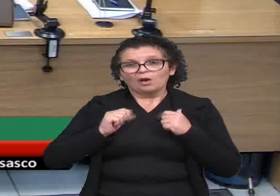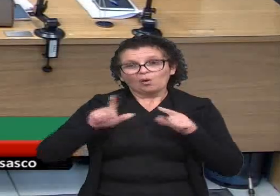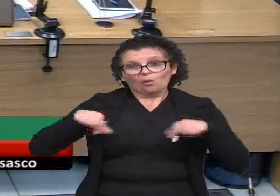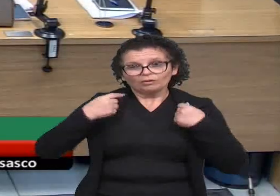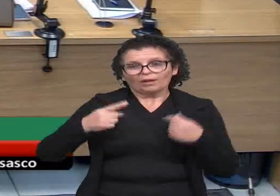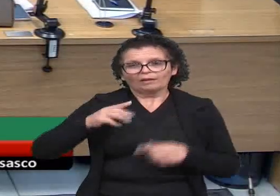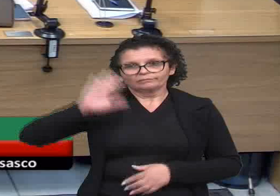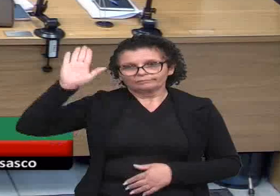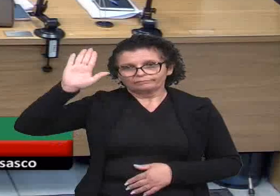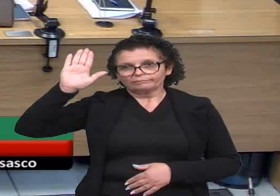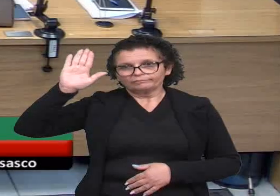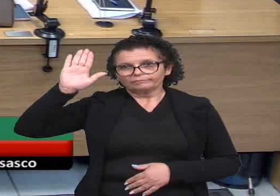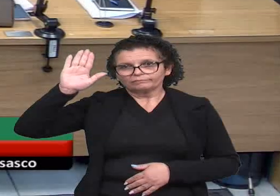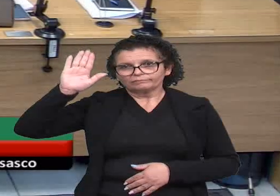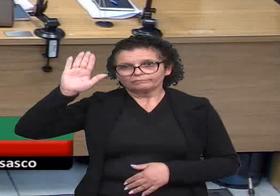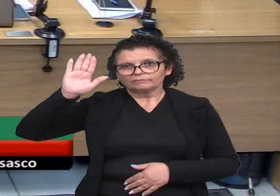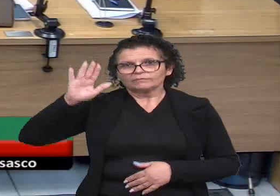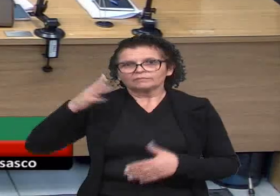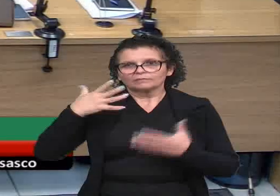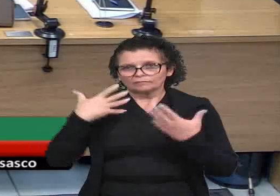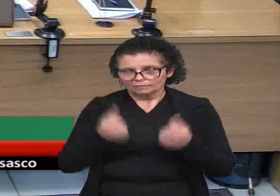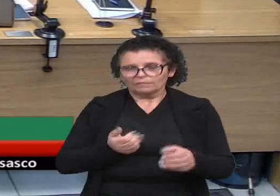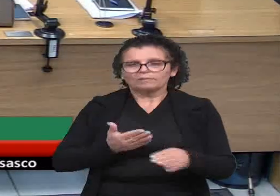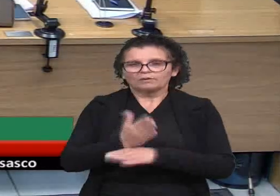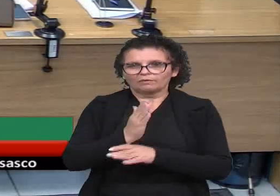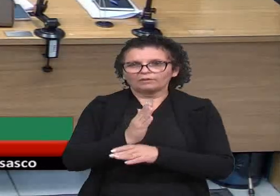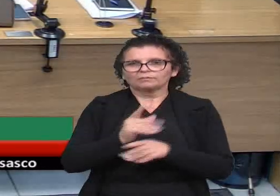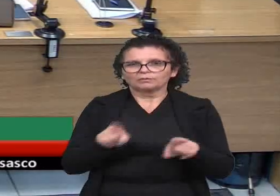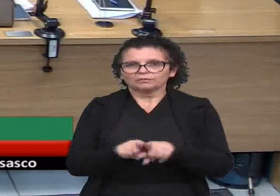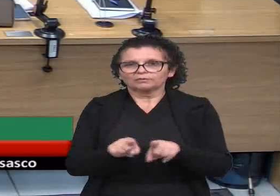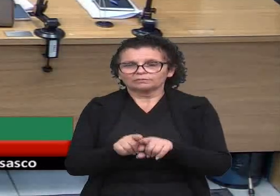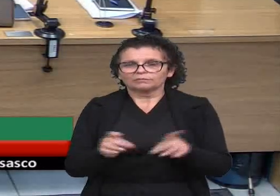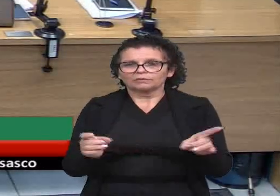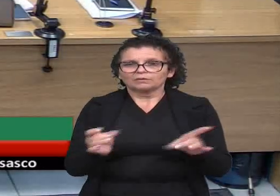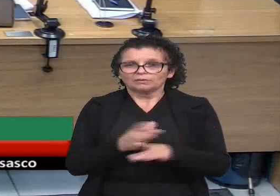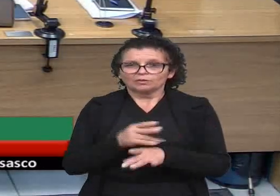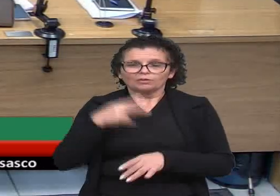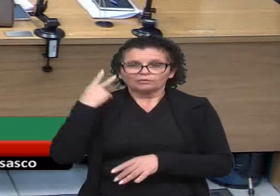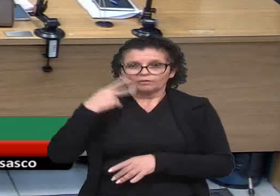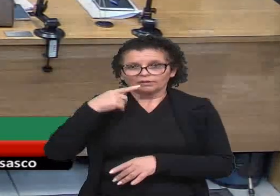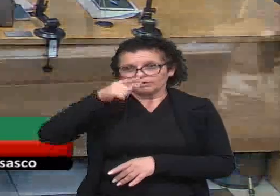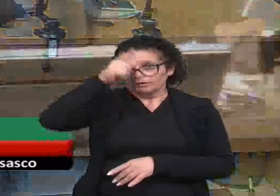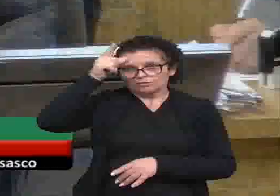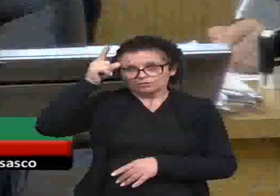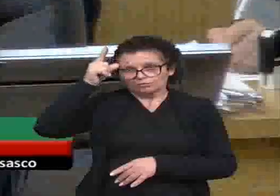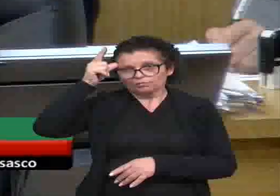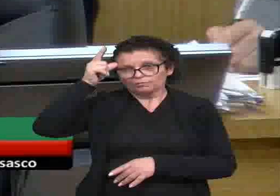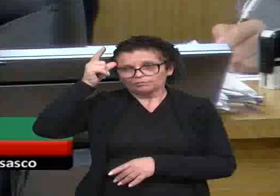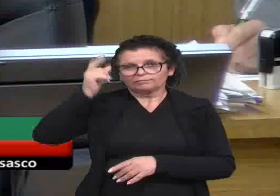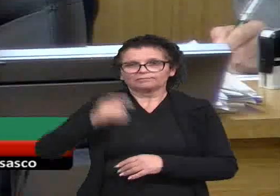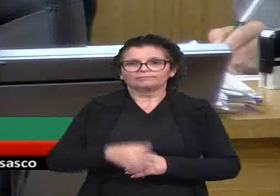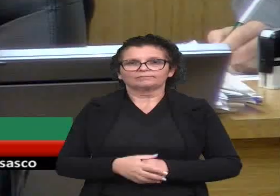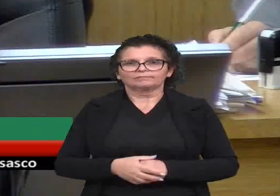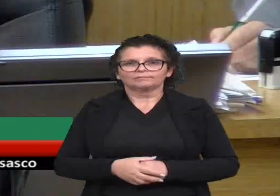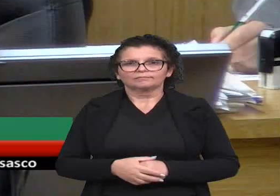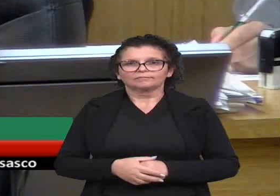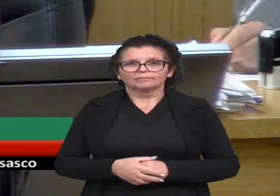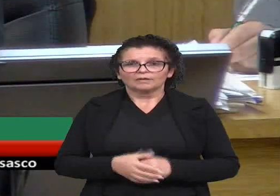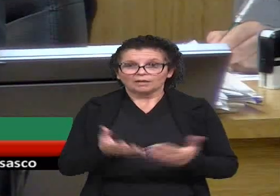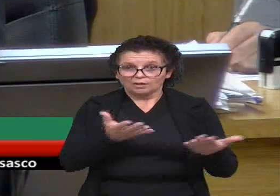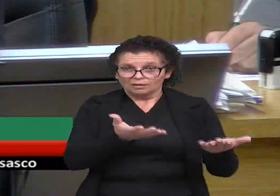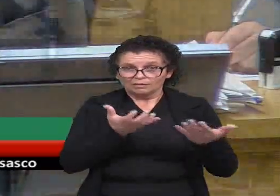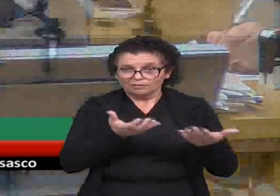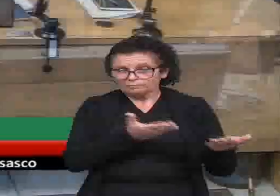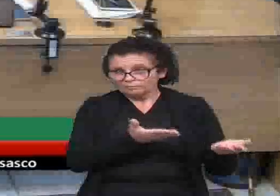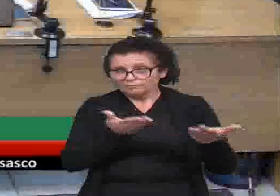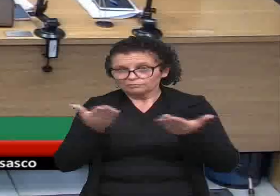Aprovada a moção de reconhecimento 204/2023 do novo vereador Laércio Mendonça. Queria convidar aqui